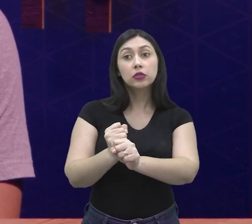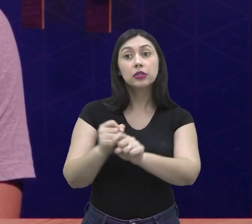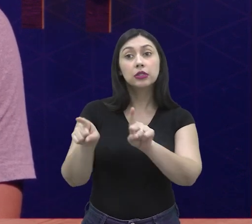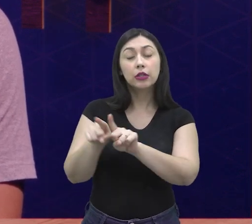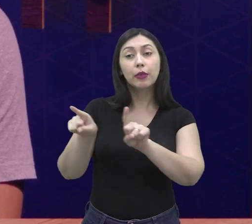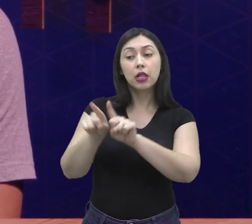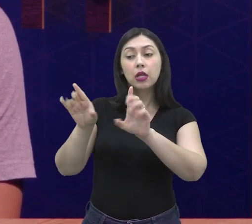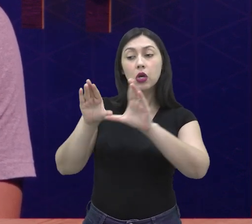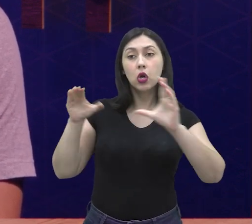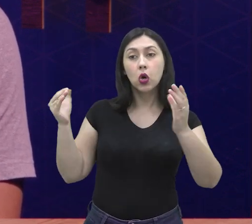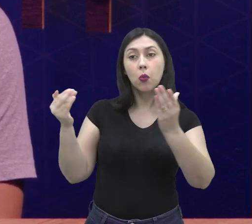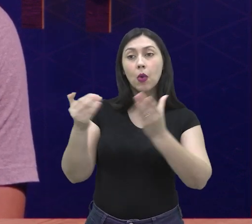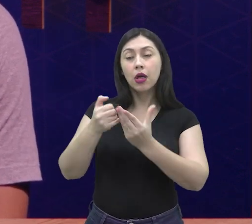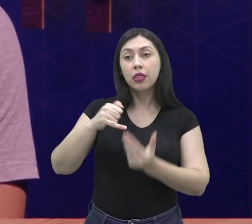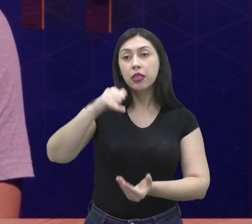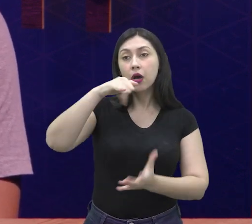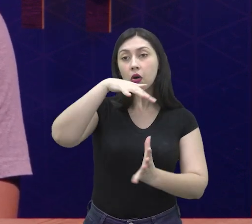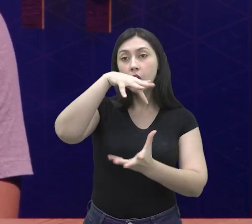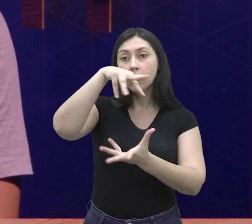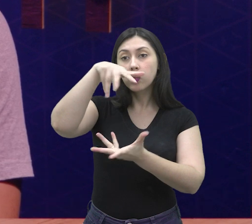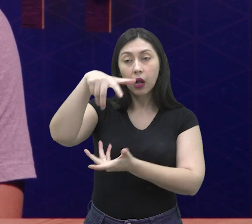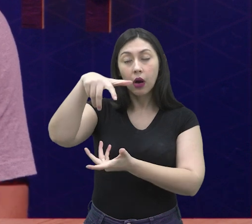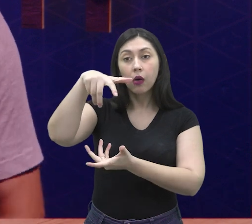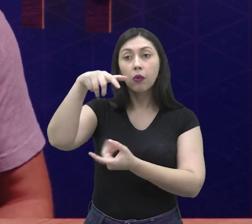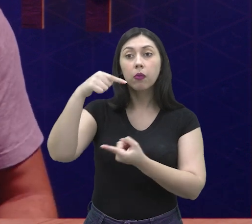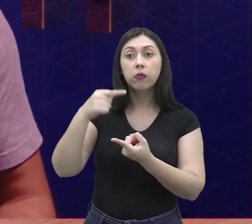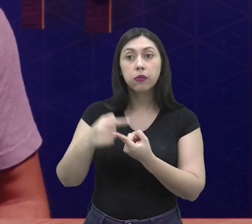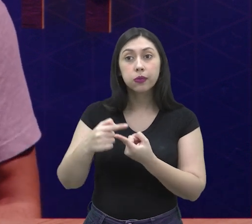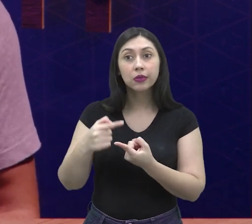comunidade internacional, justamente por conta dessa